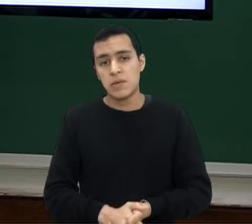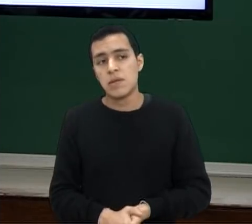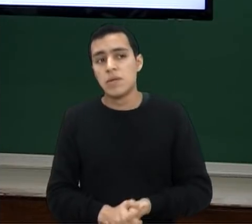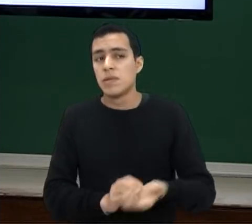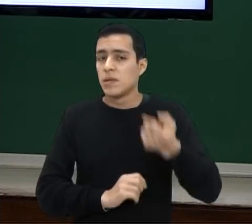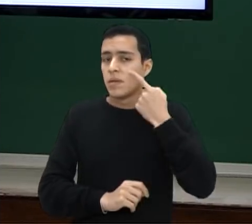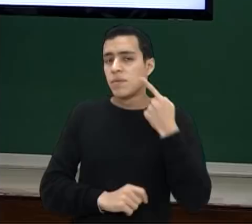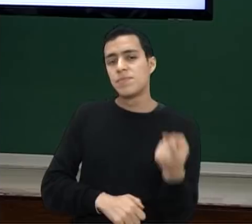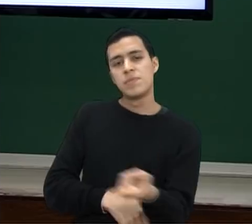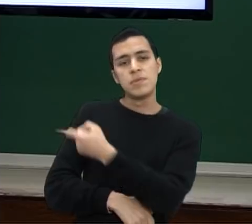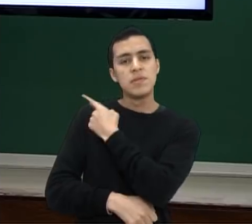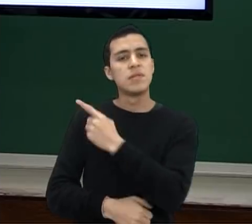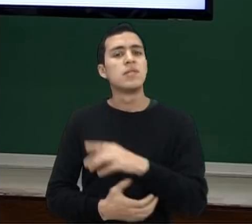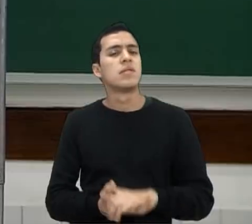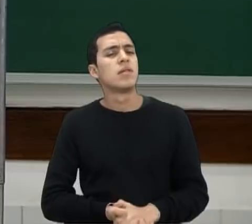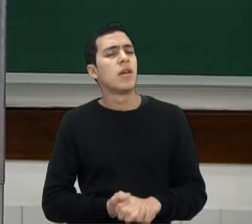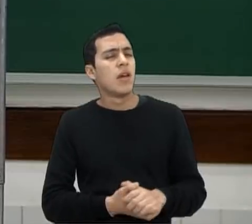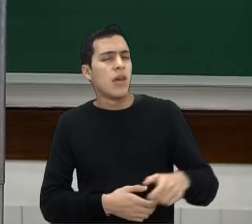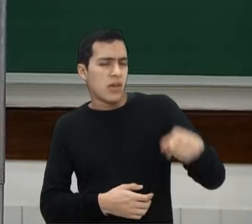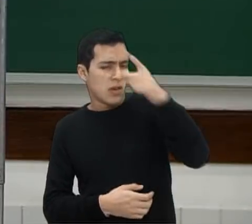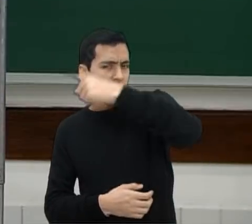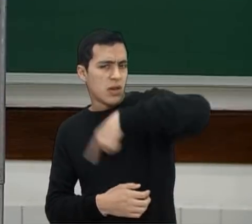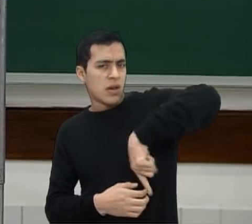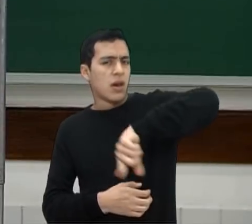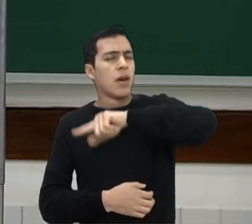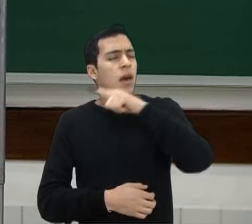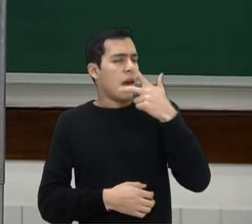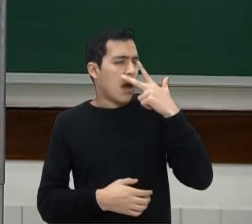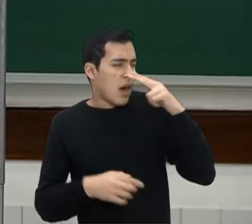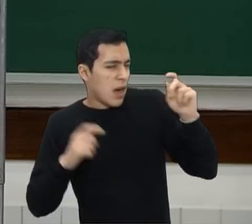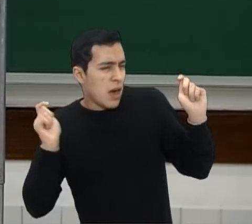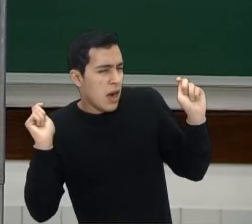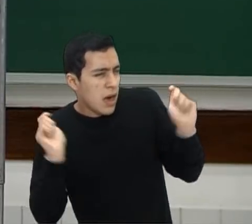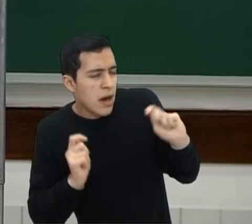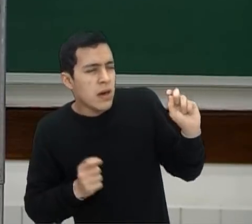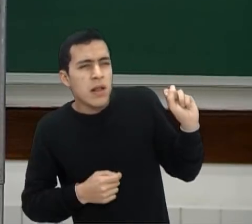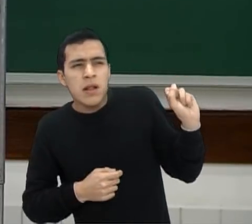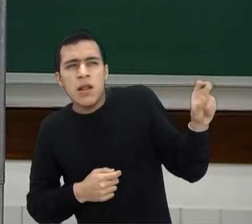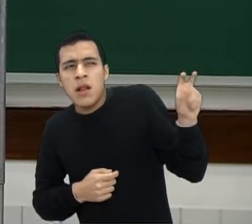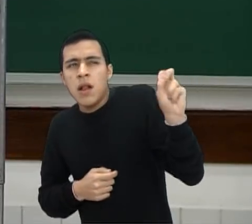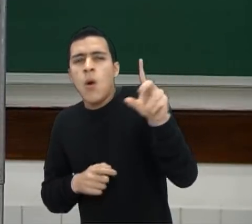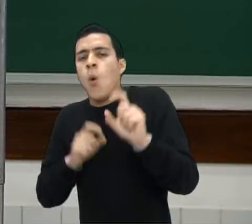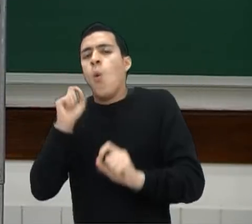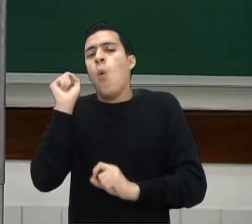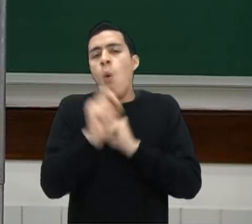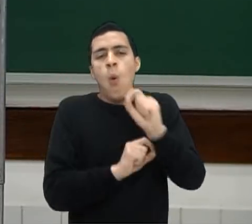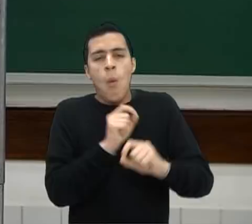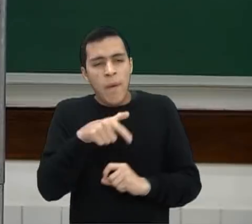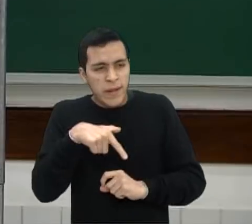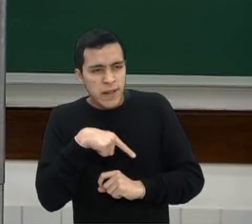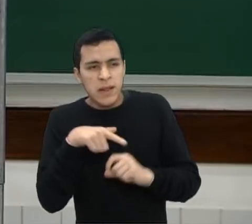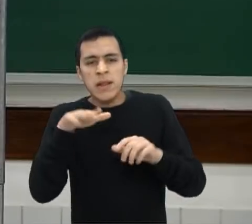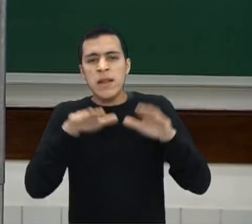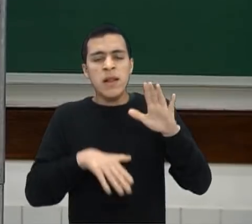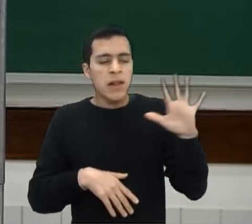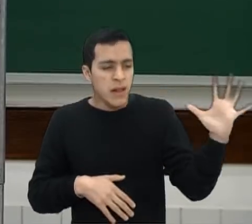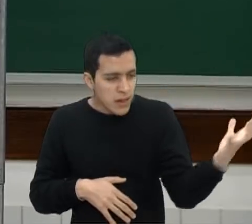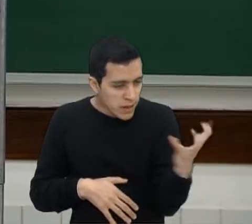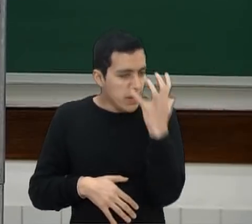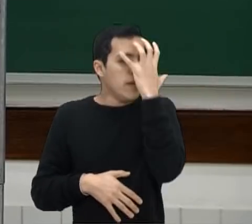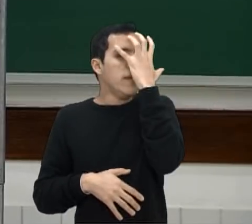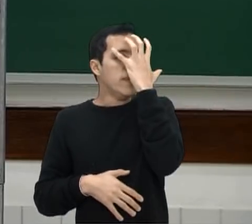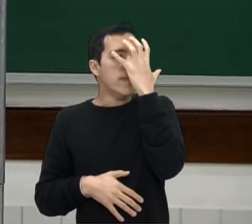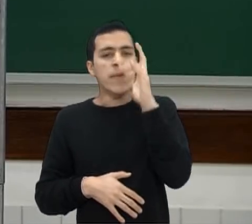Então, vejam lá, vocês já devem ter visto em alguns momentos que se utilizam máscaras para